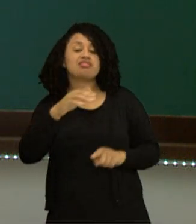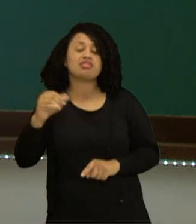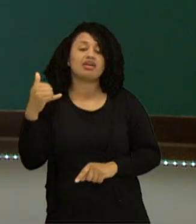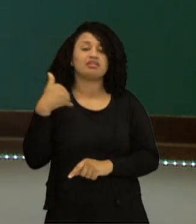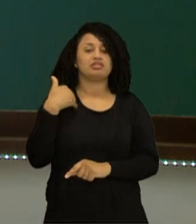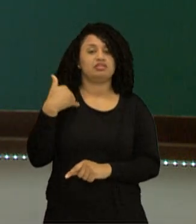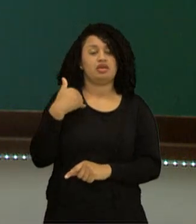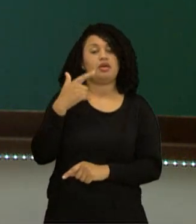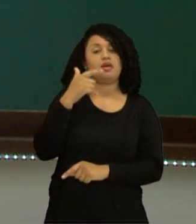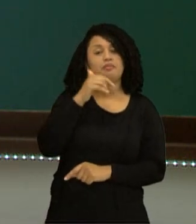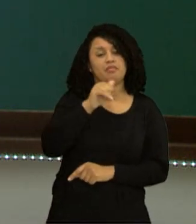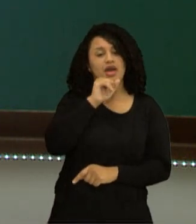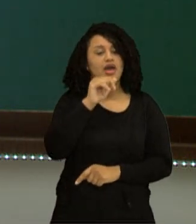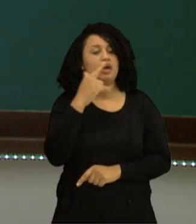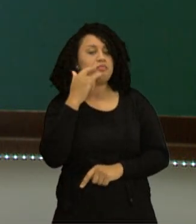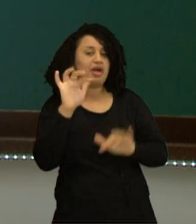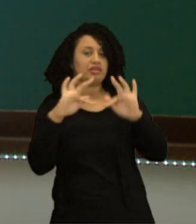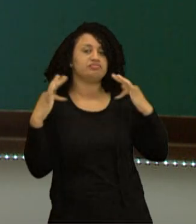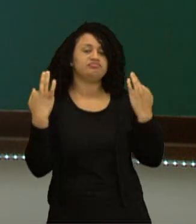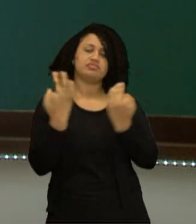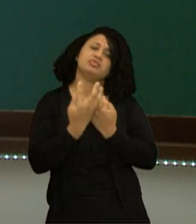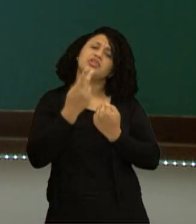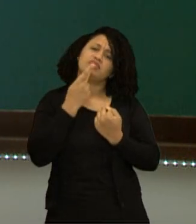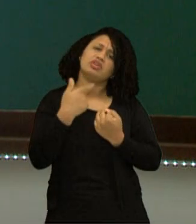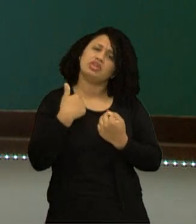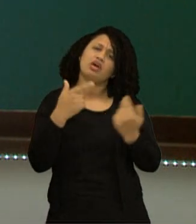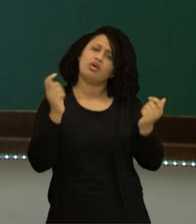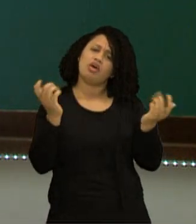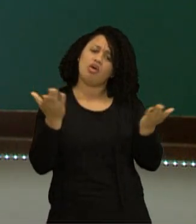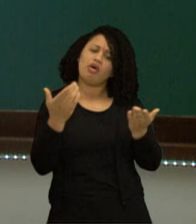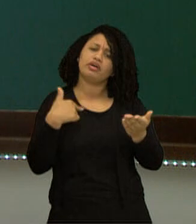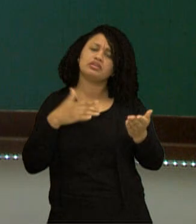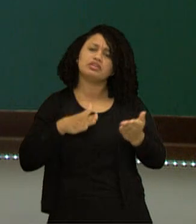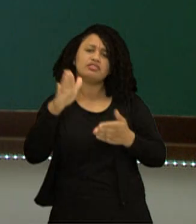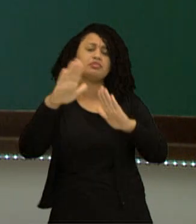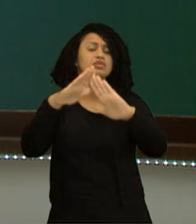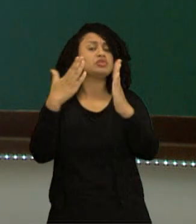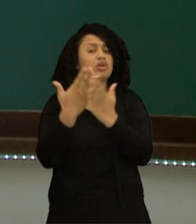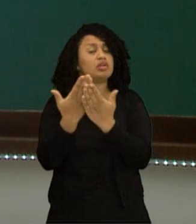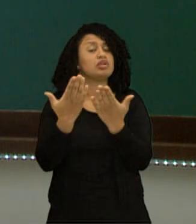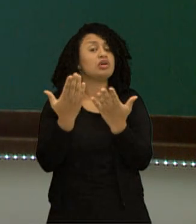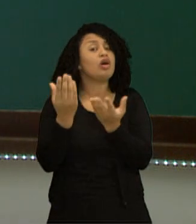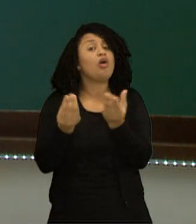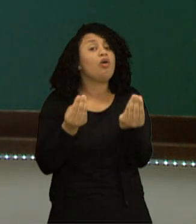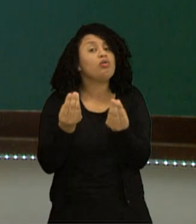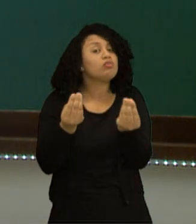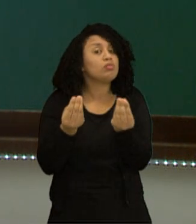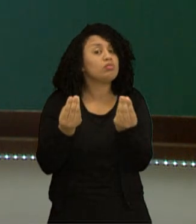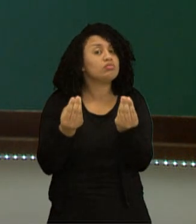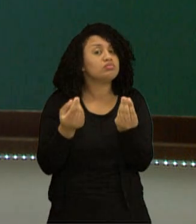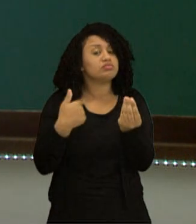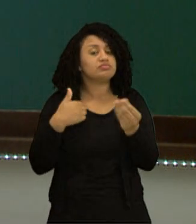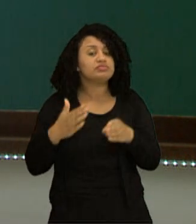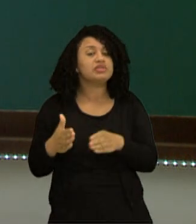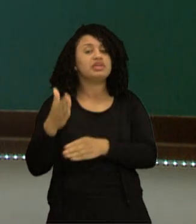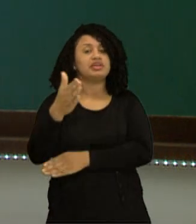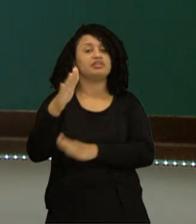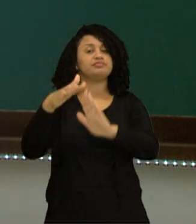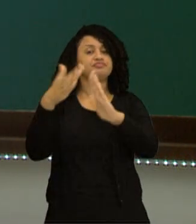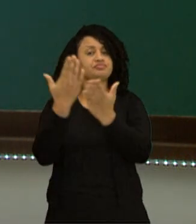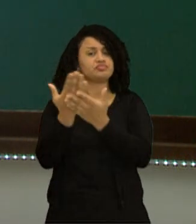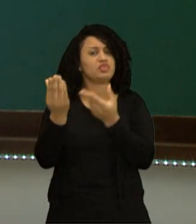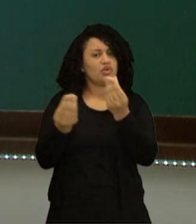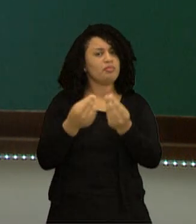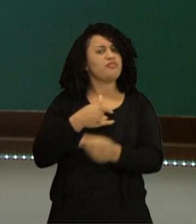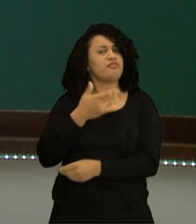mãe, o pai, a família, resolveu que estava na hora dele ir para a escola. E aí? Como é que foi essa ida dele para a escola?